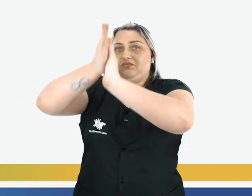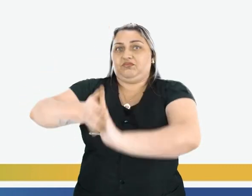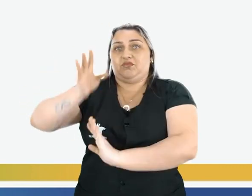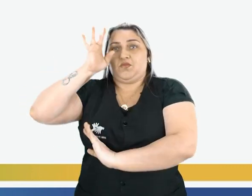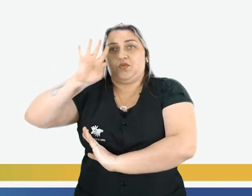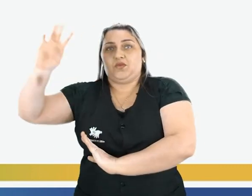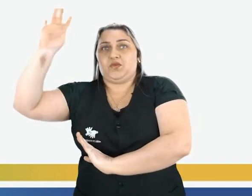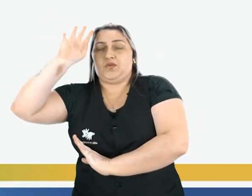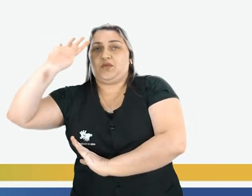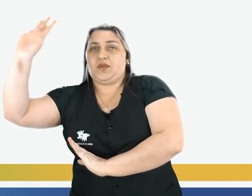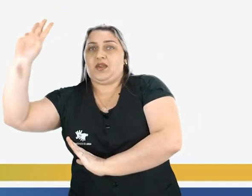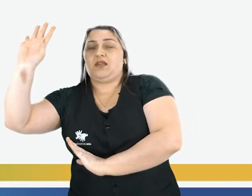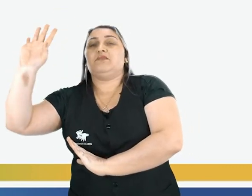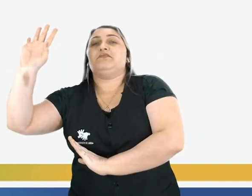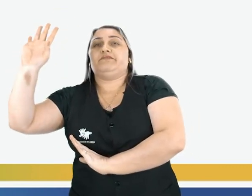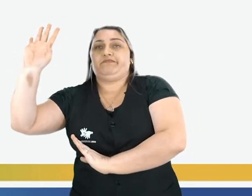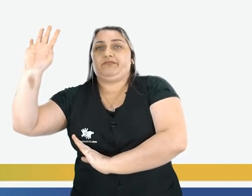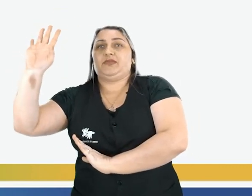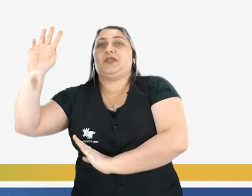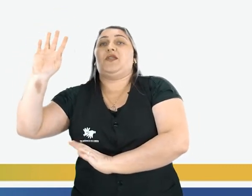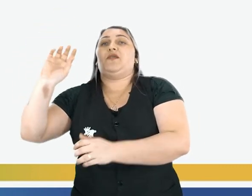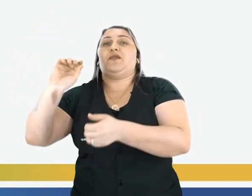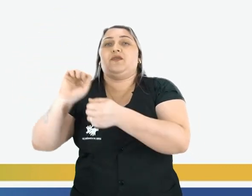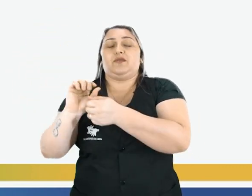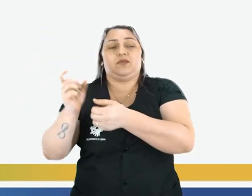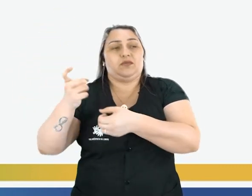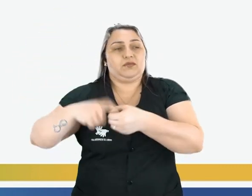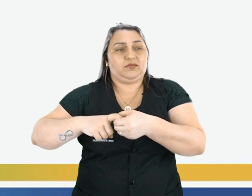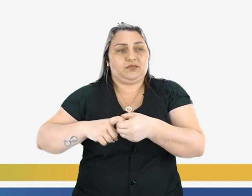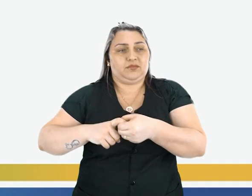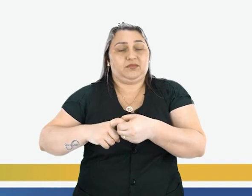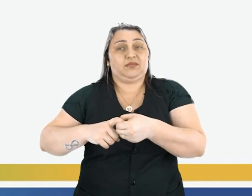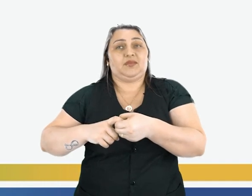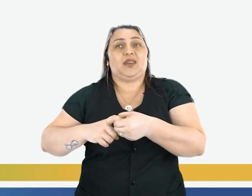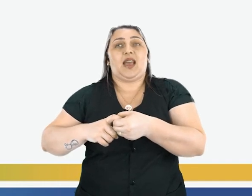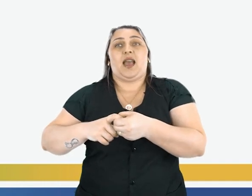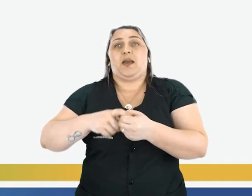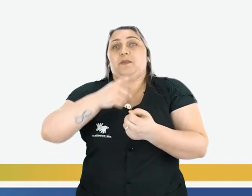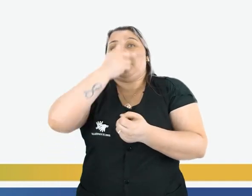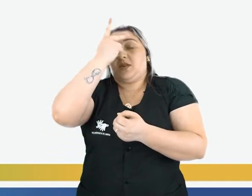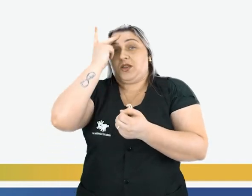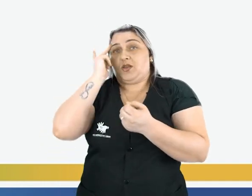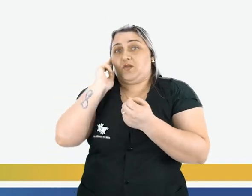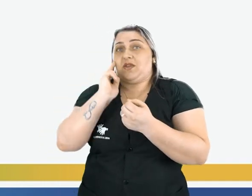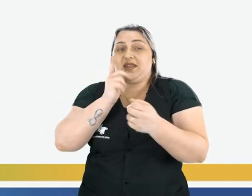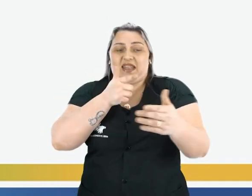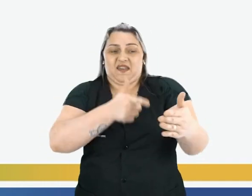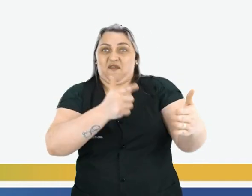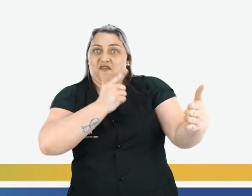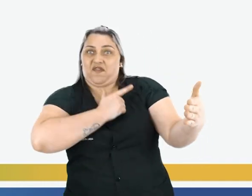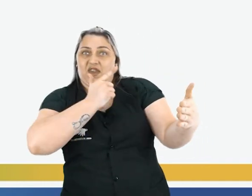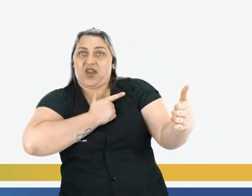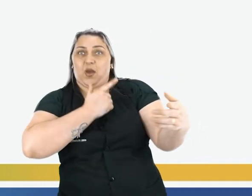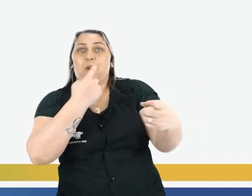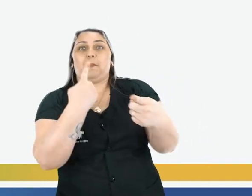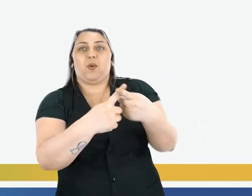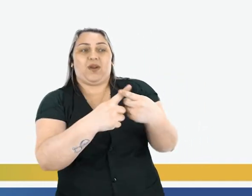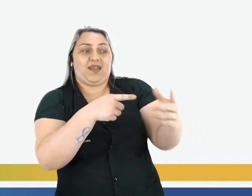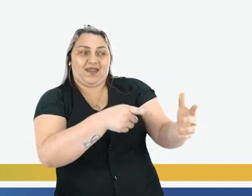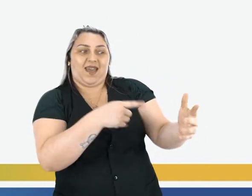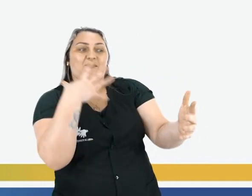Dizem que é daí que vem o retruque. Quem desdenha quer comprar.